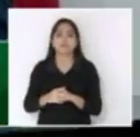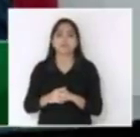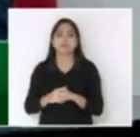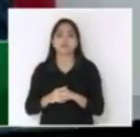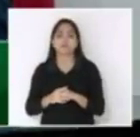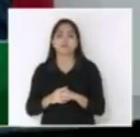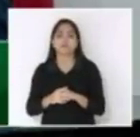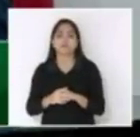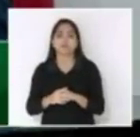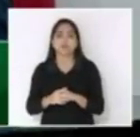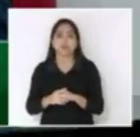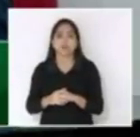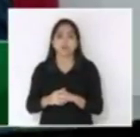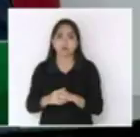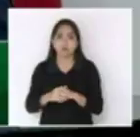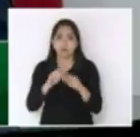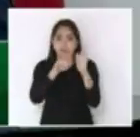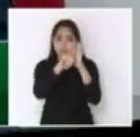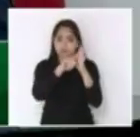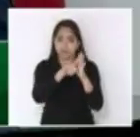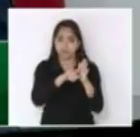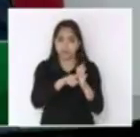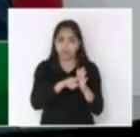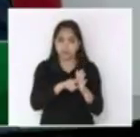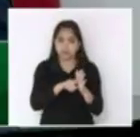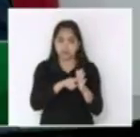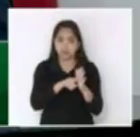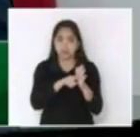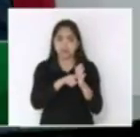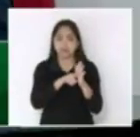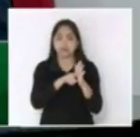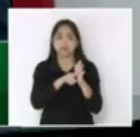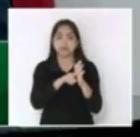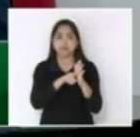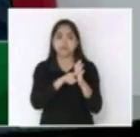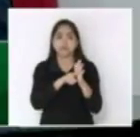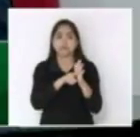segundo pesquisa do Centro de Liderança Pública,